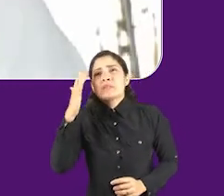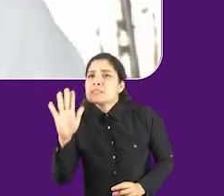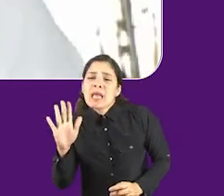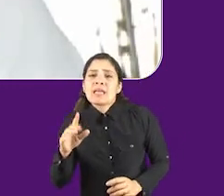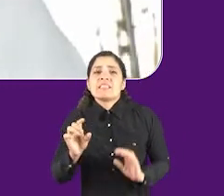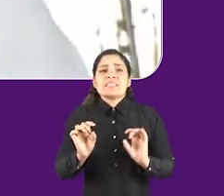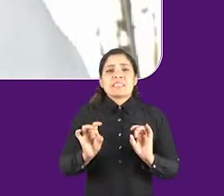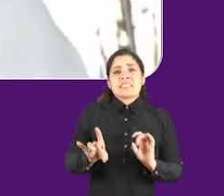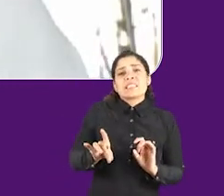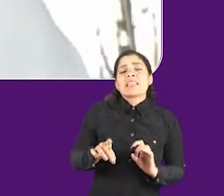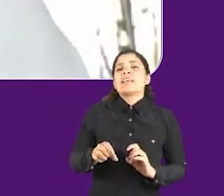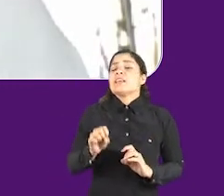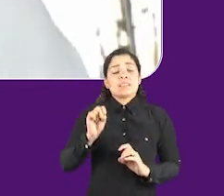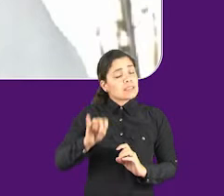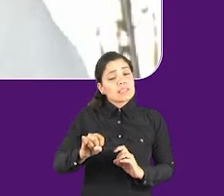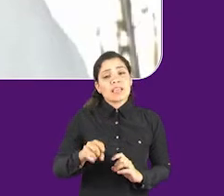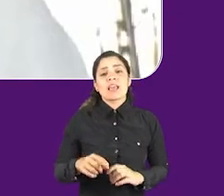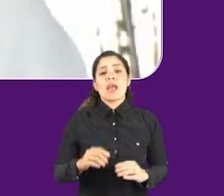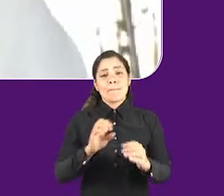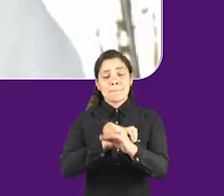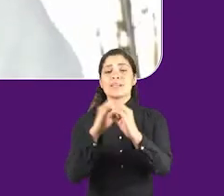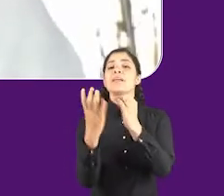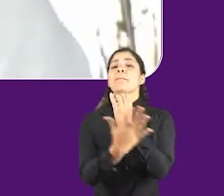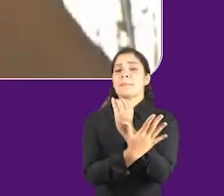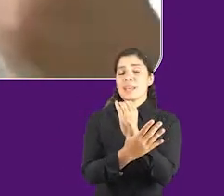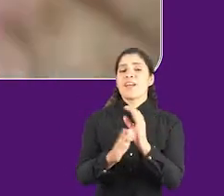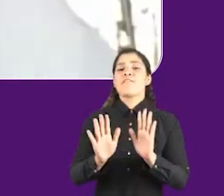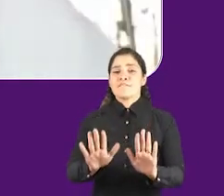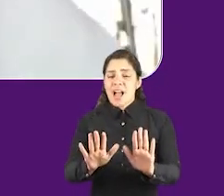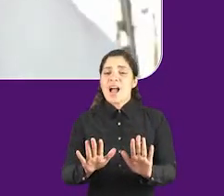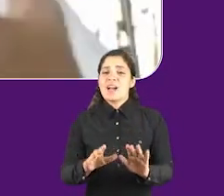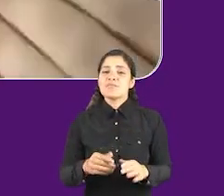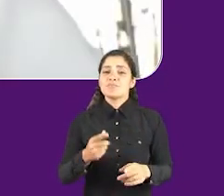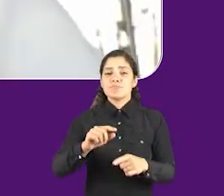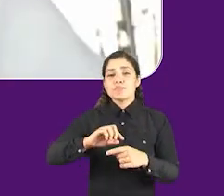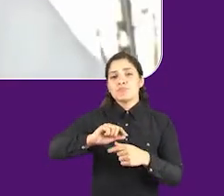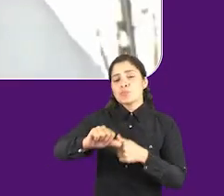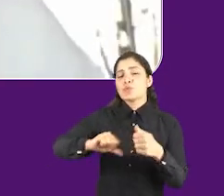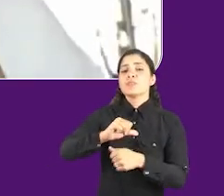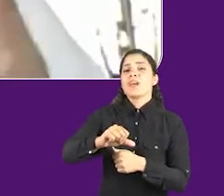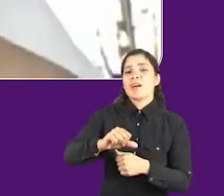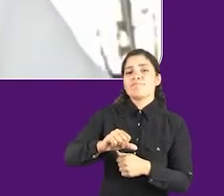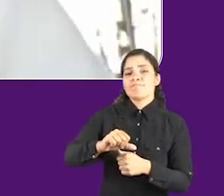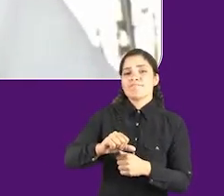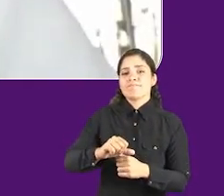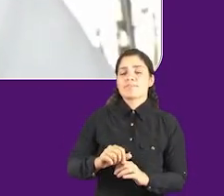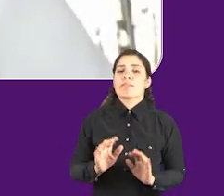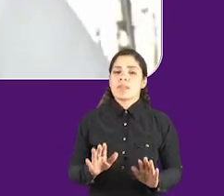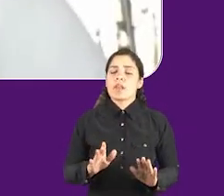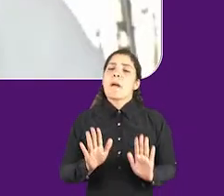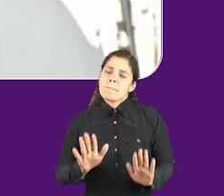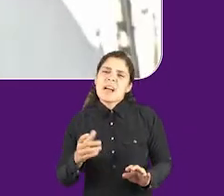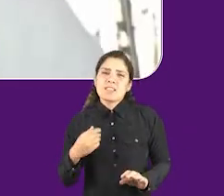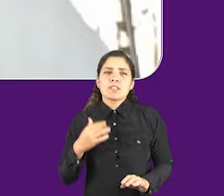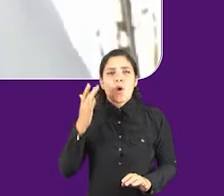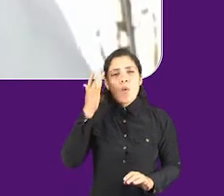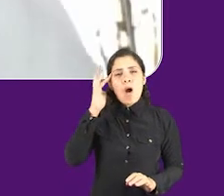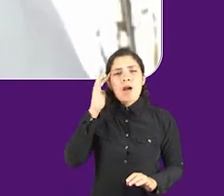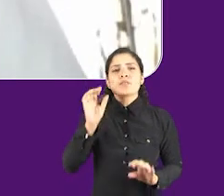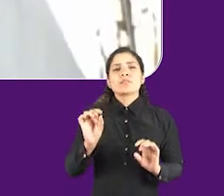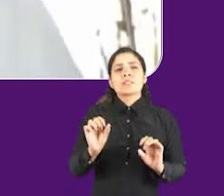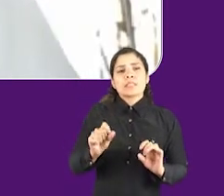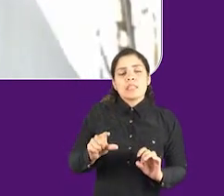mas tem factual que vai ter mais necessário e ele ação permanente do mercado é infeliz